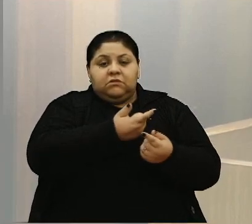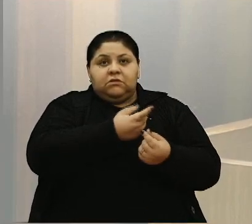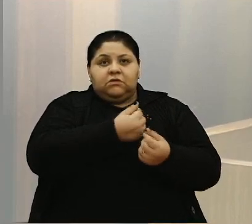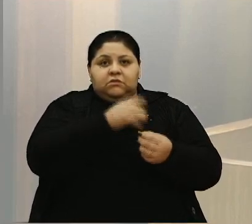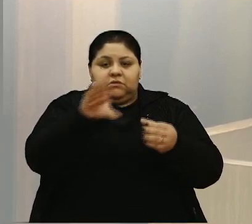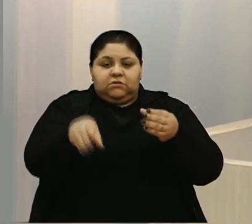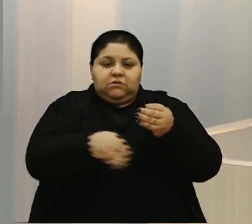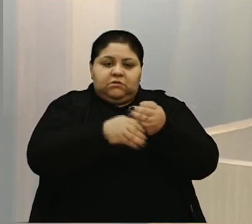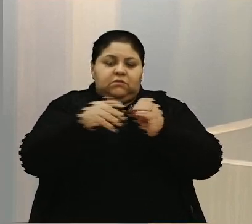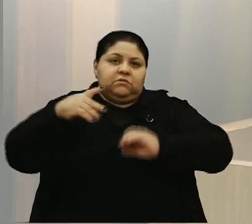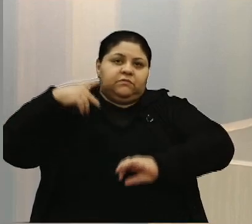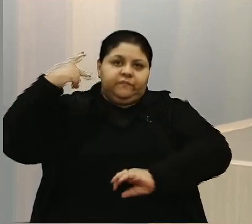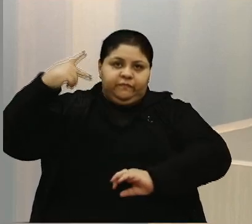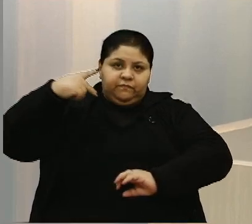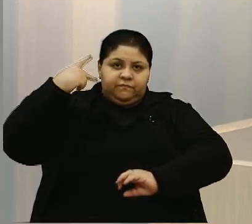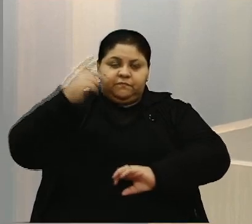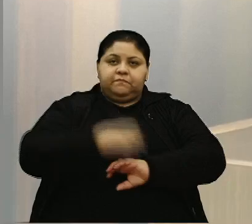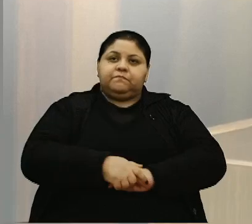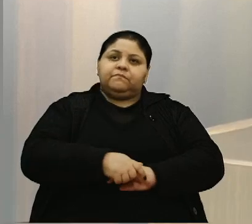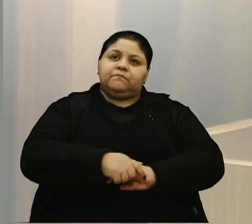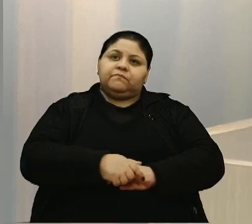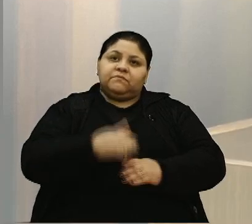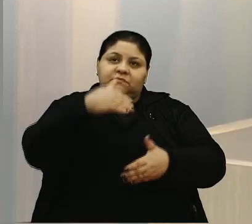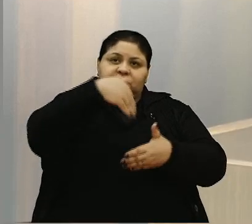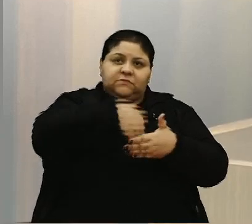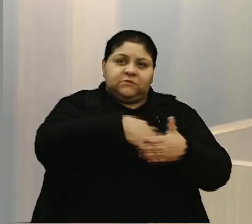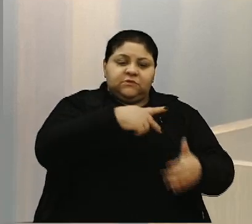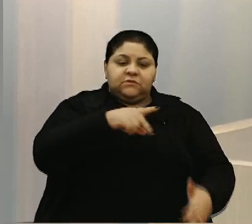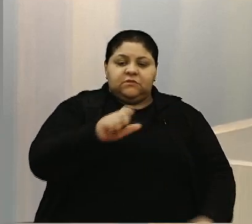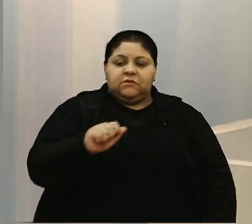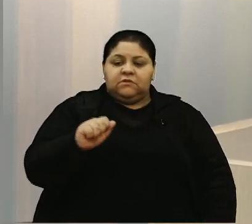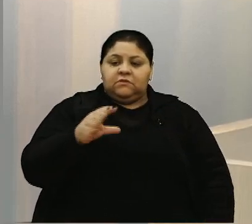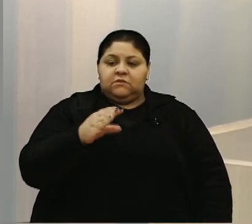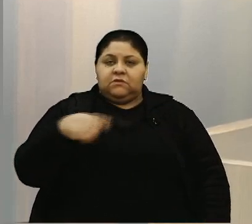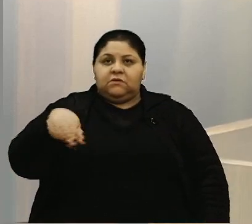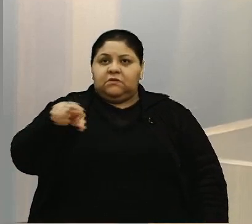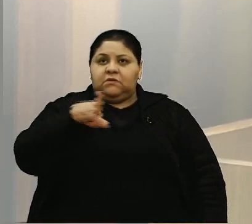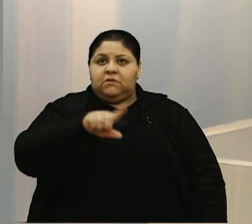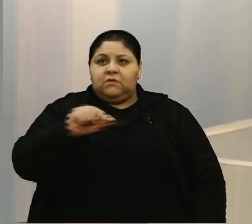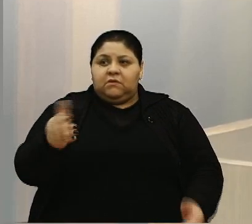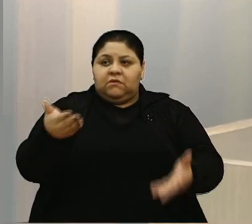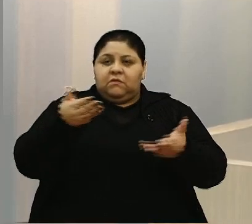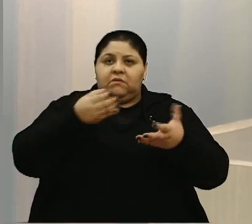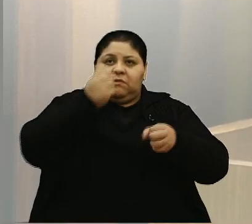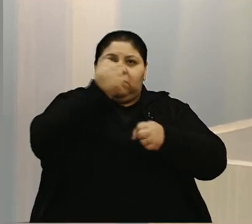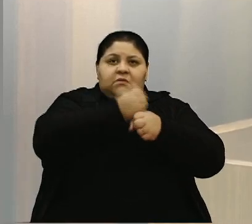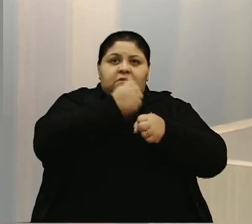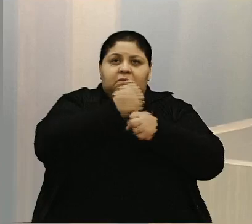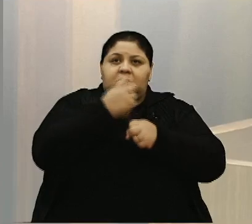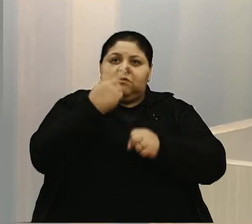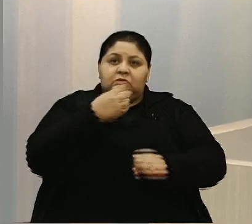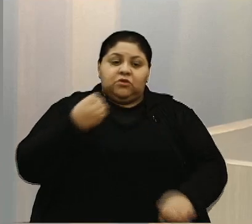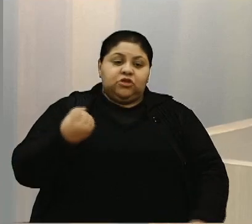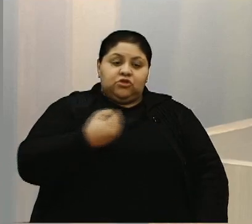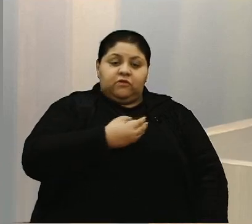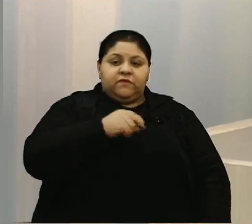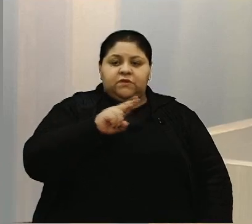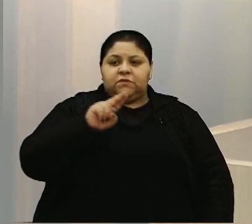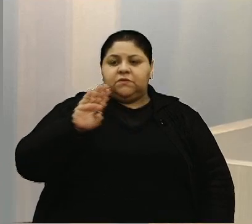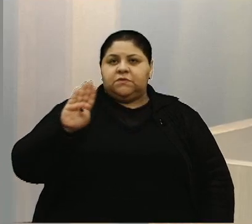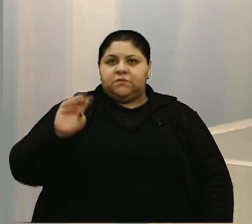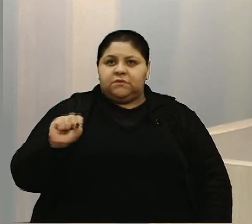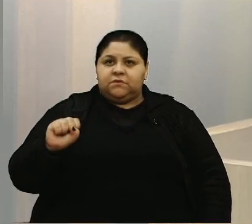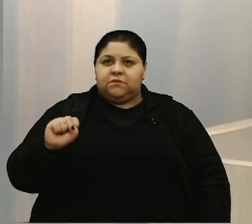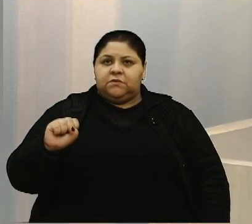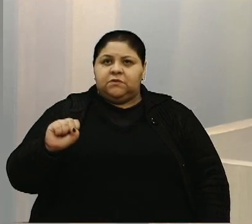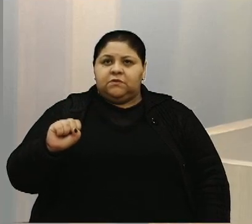emendas parlamentares. Dentro do PAC, nós fomos contemplados com a construção de 2 novas UBSs, a